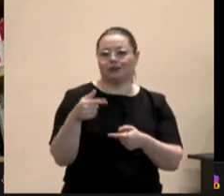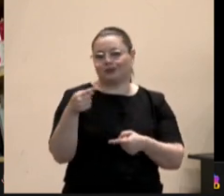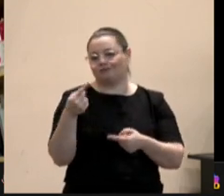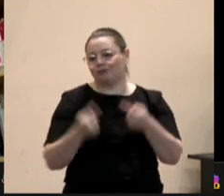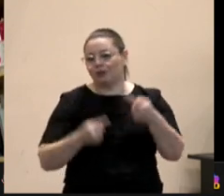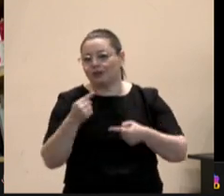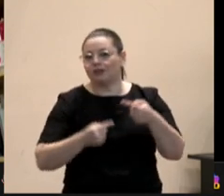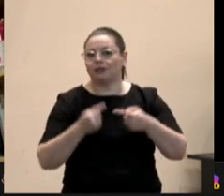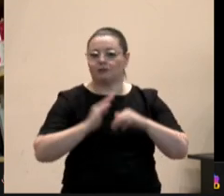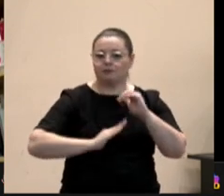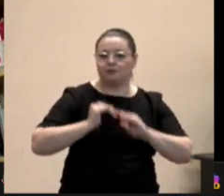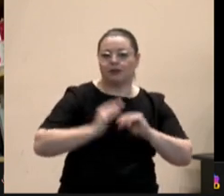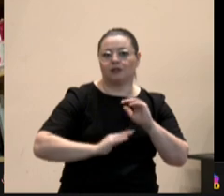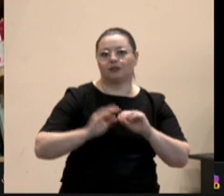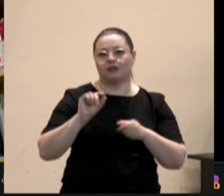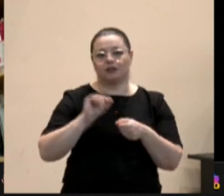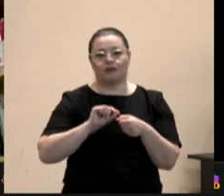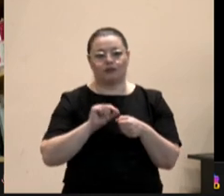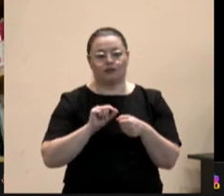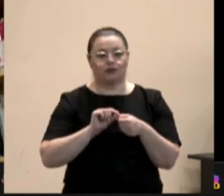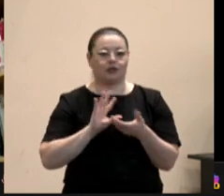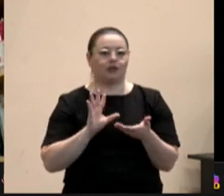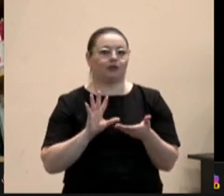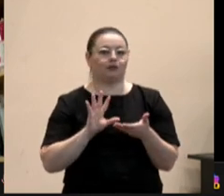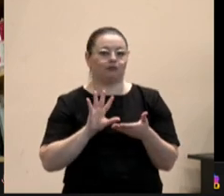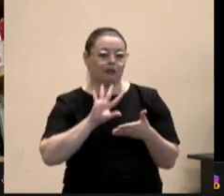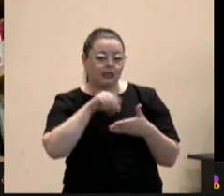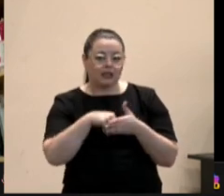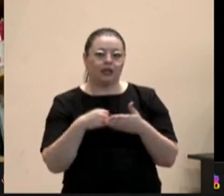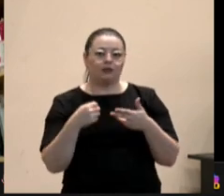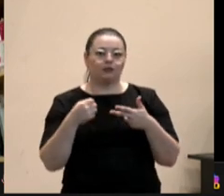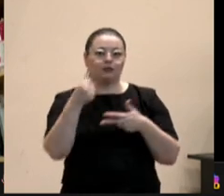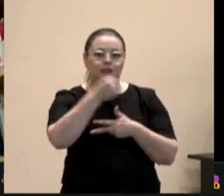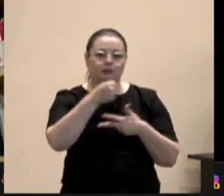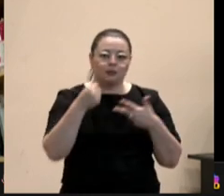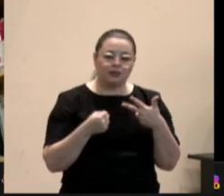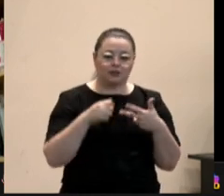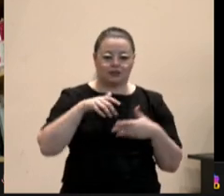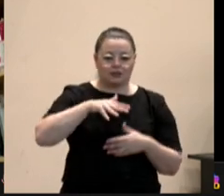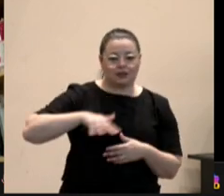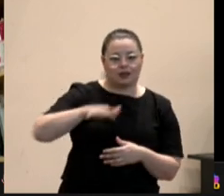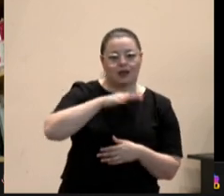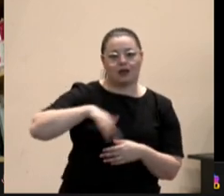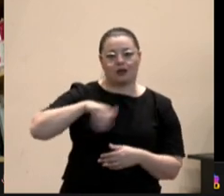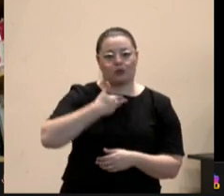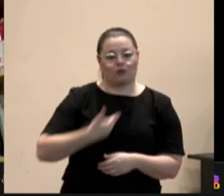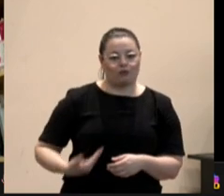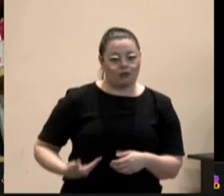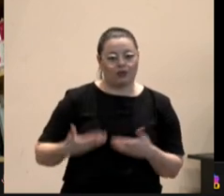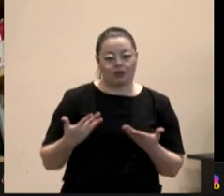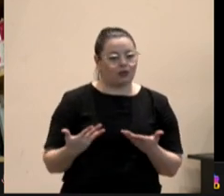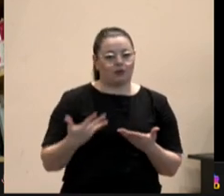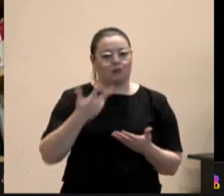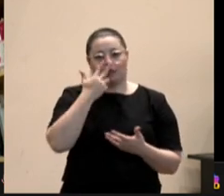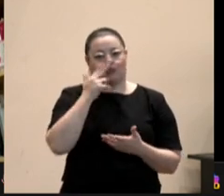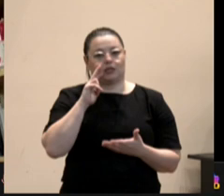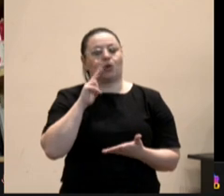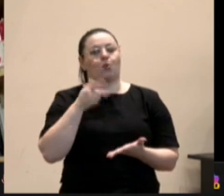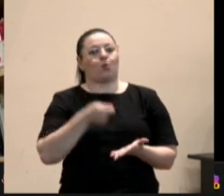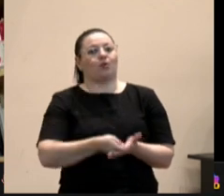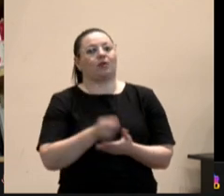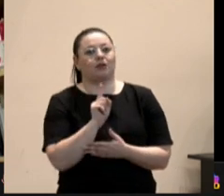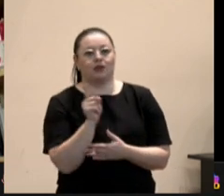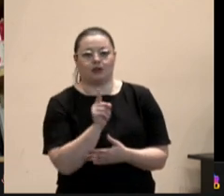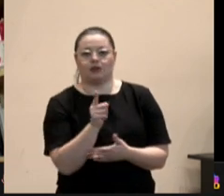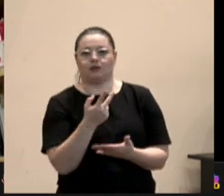feitas no âmbito das esferas de governo não caracterizem um reconhecimento e valorização